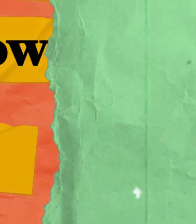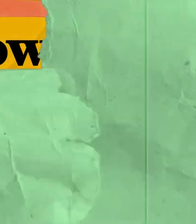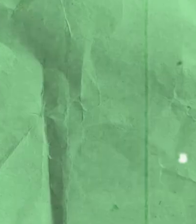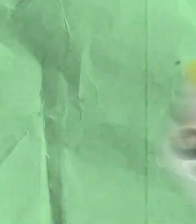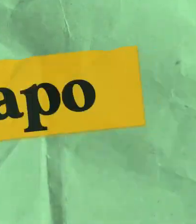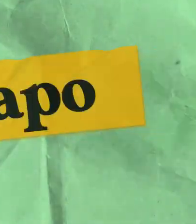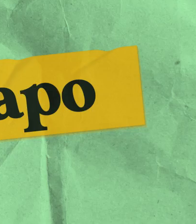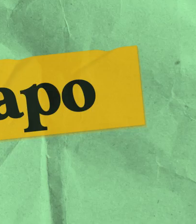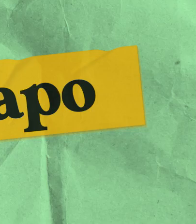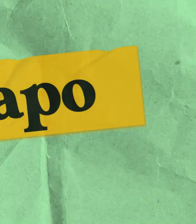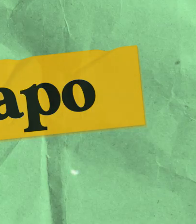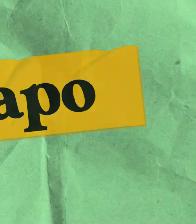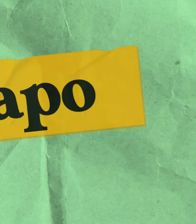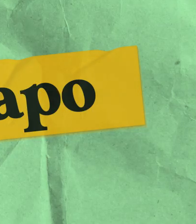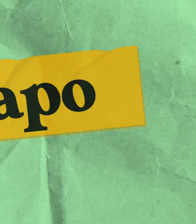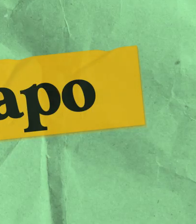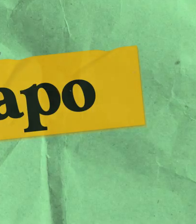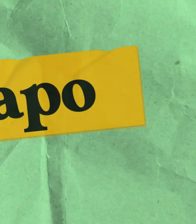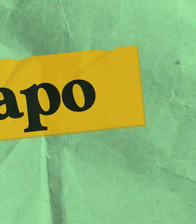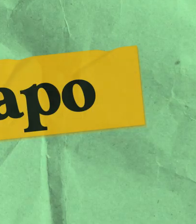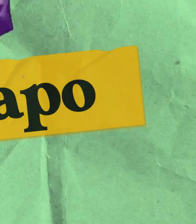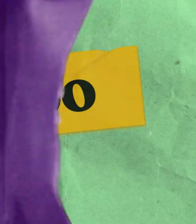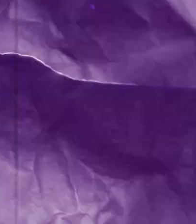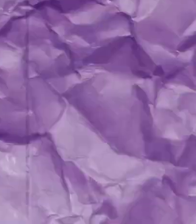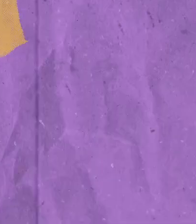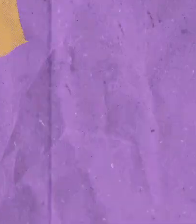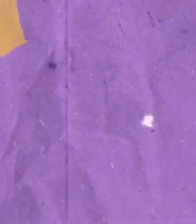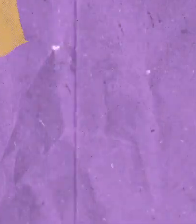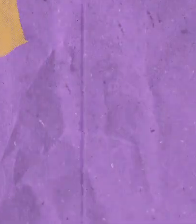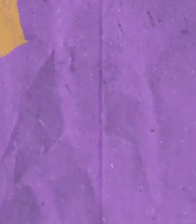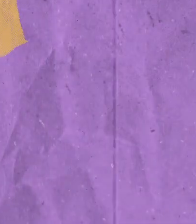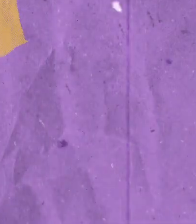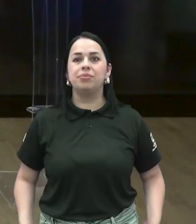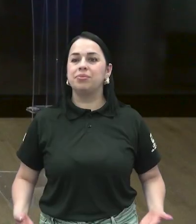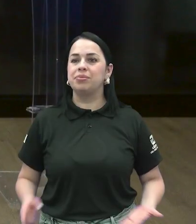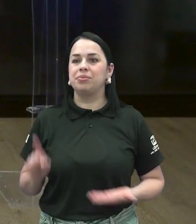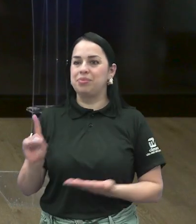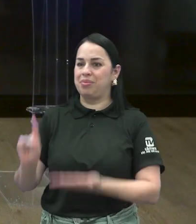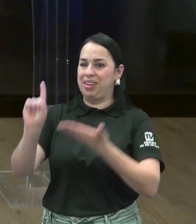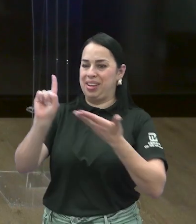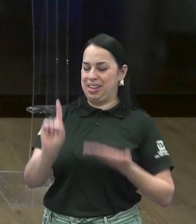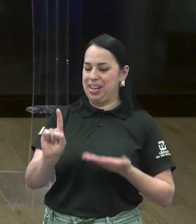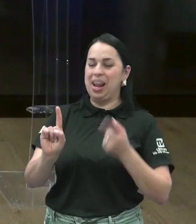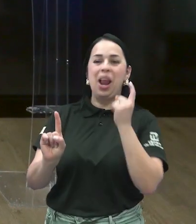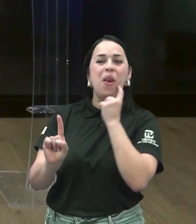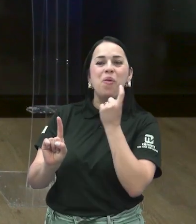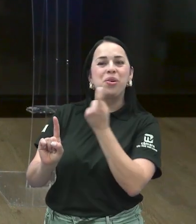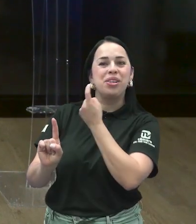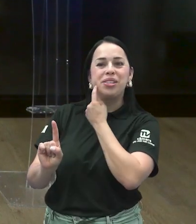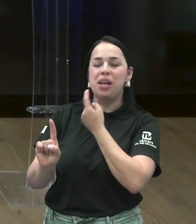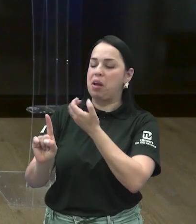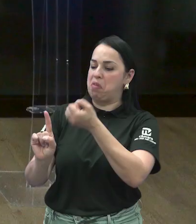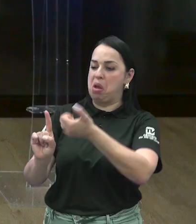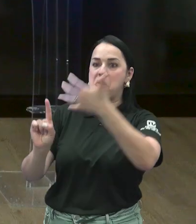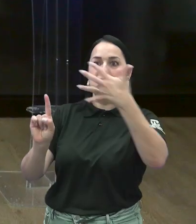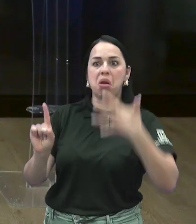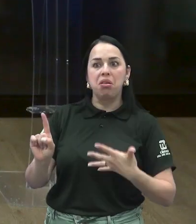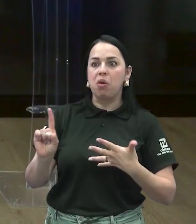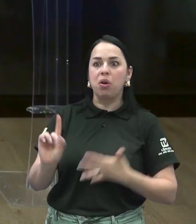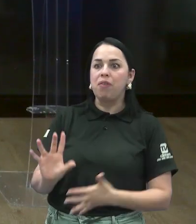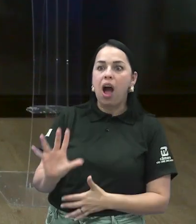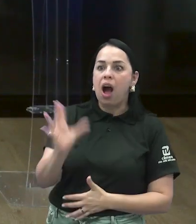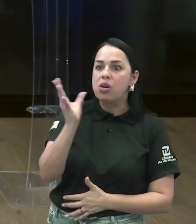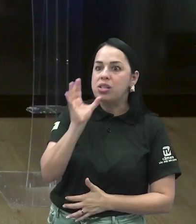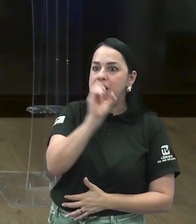A Luísa Heloísa já tá aqui do meu lado, pronta para contar pra